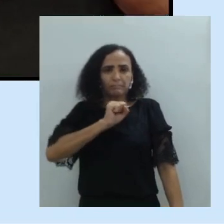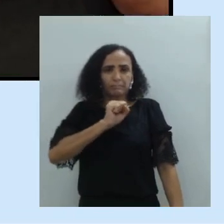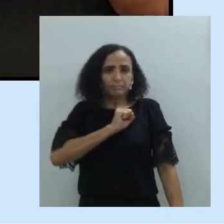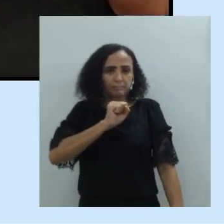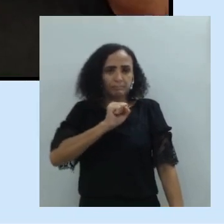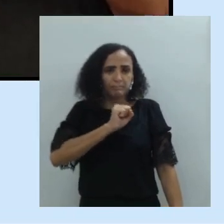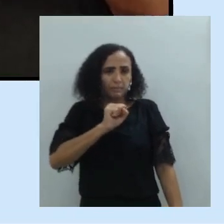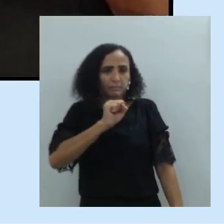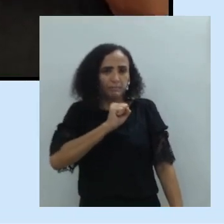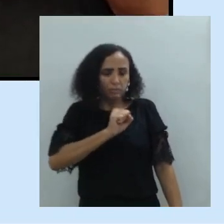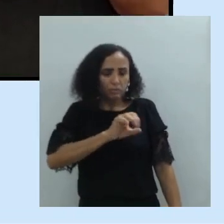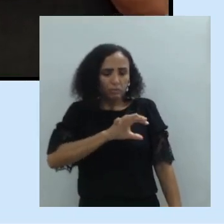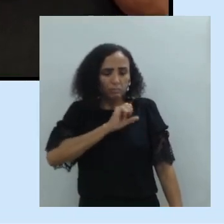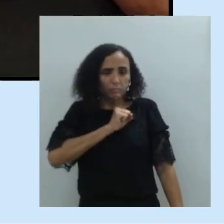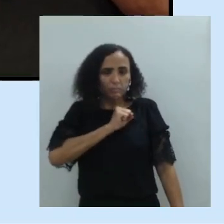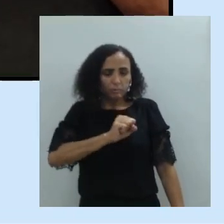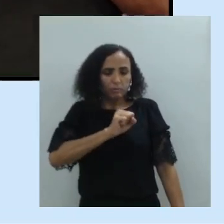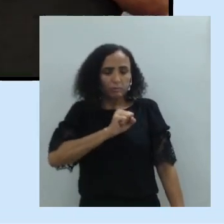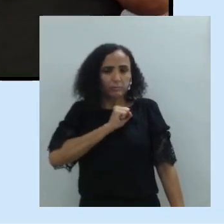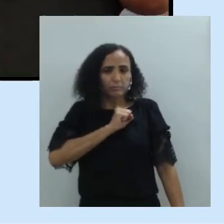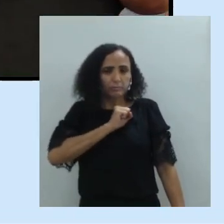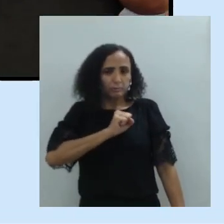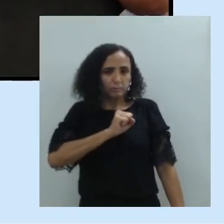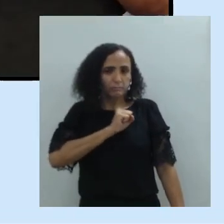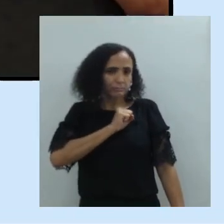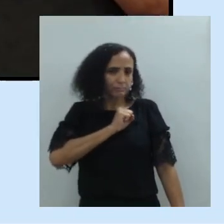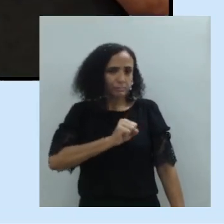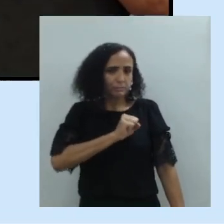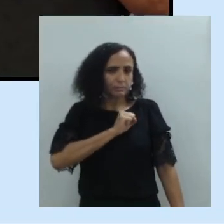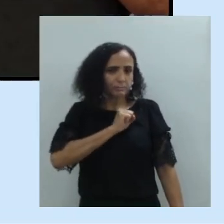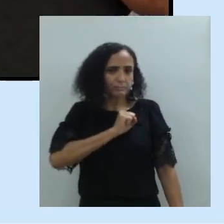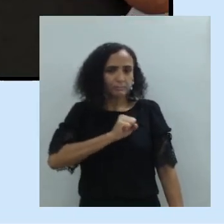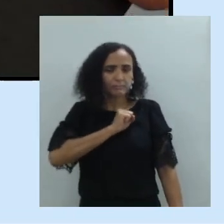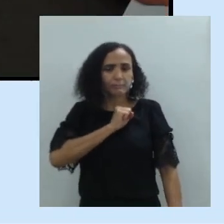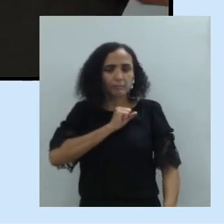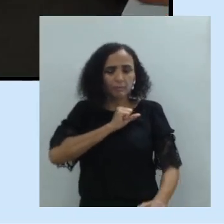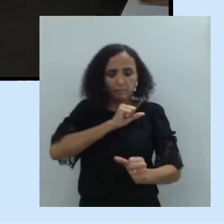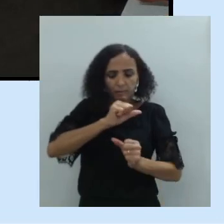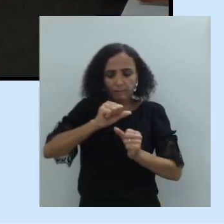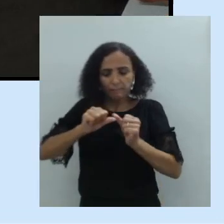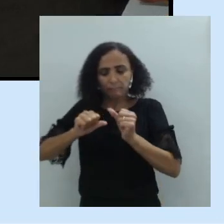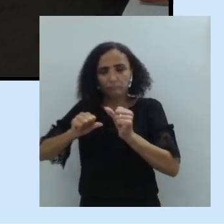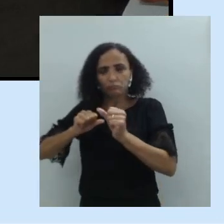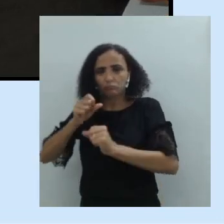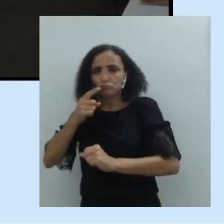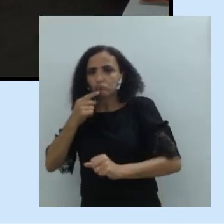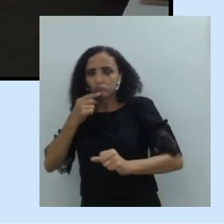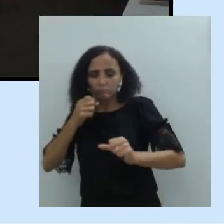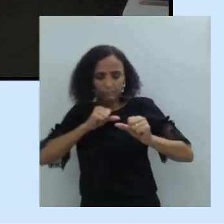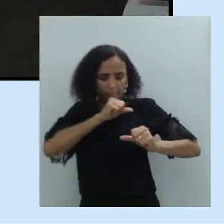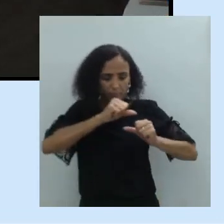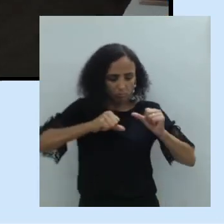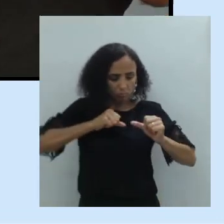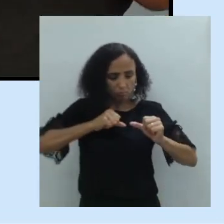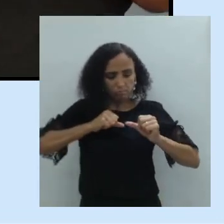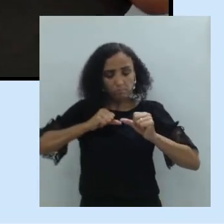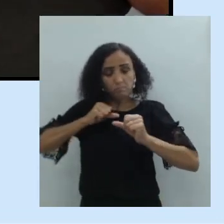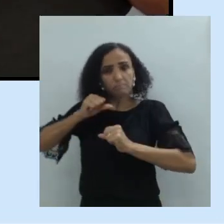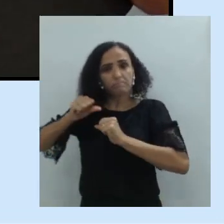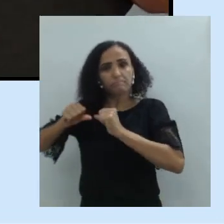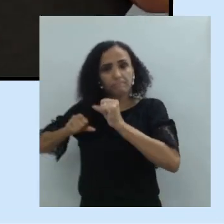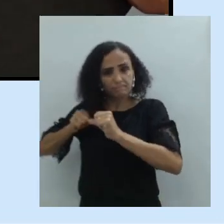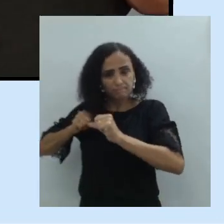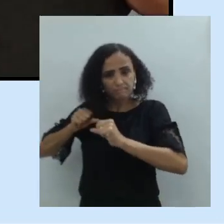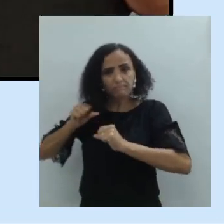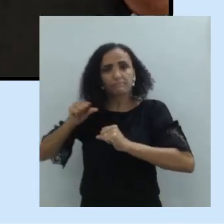coração ele contrai e relaxa, ele troca o sangue de uma válvula para outra,